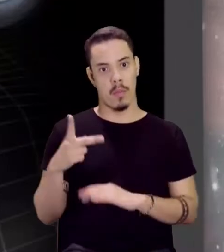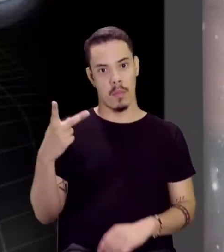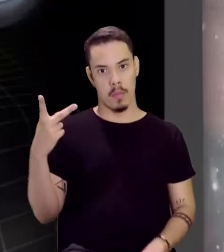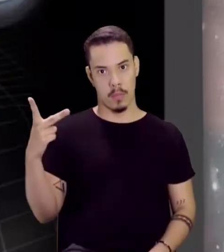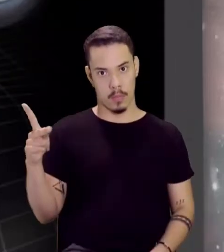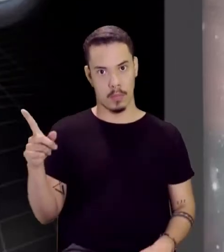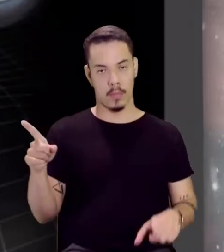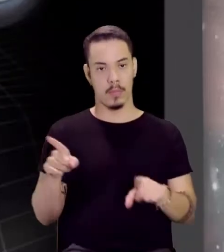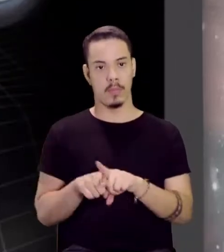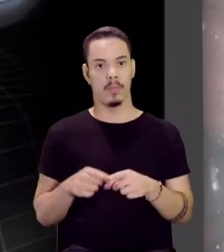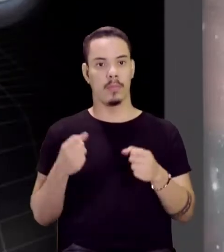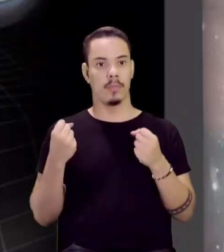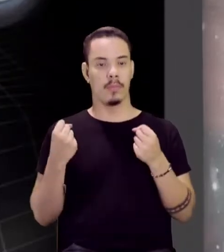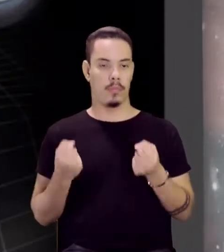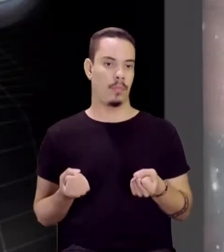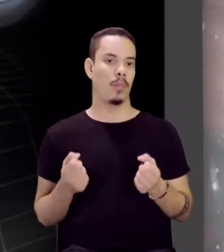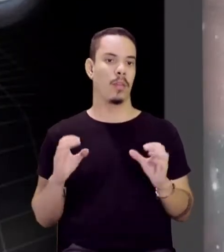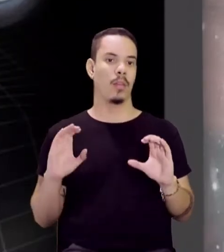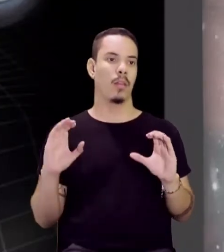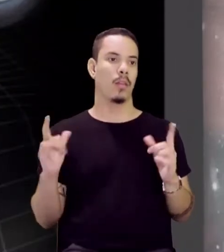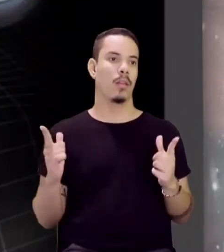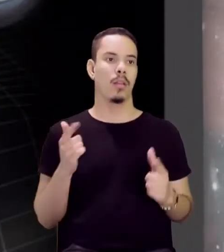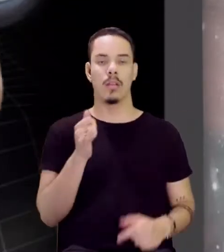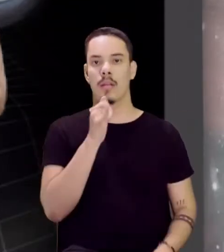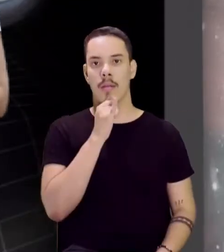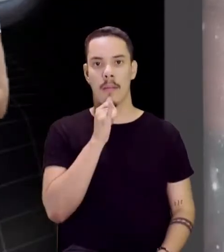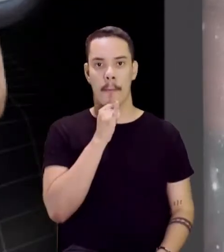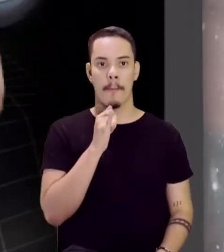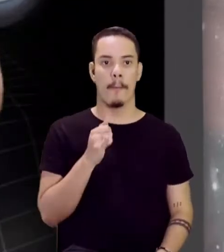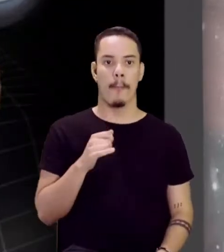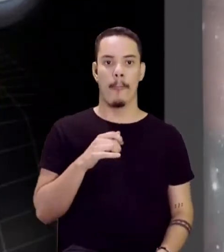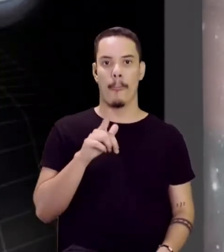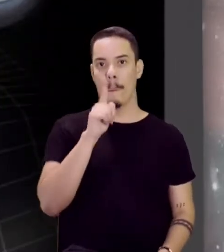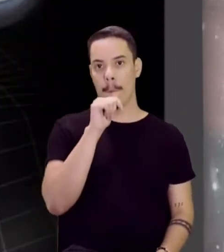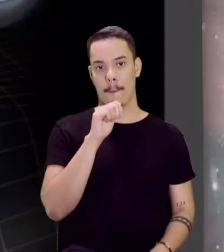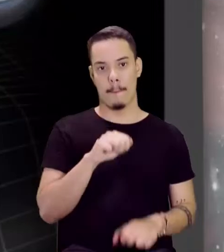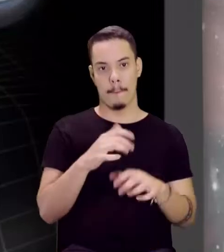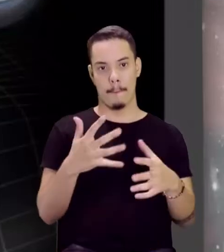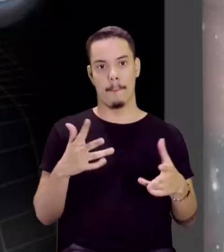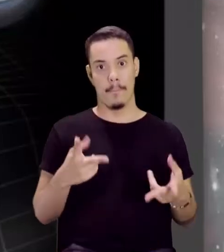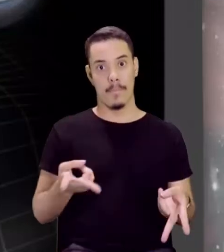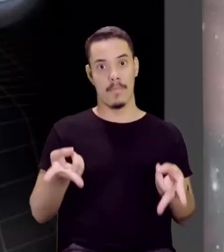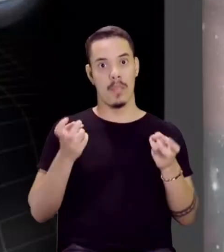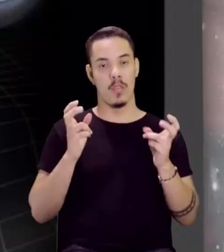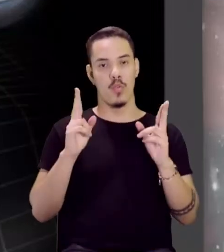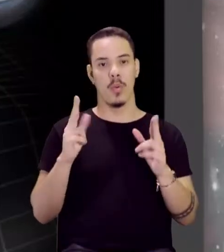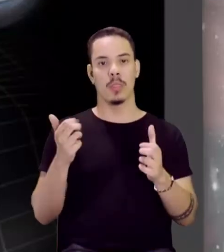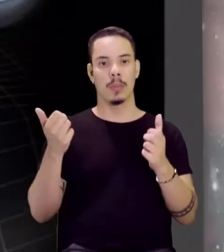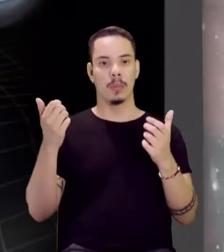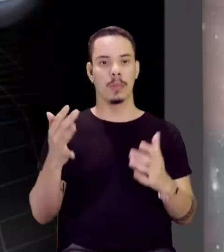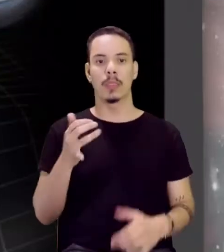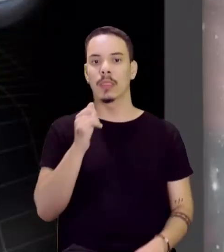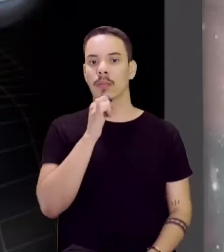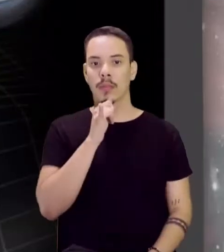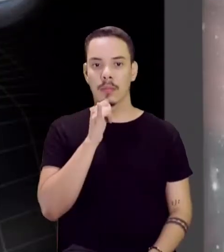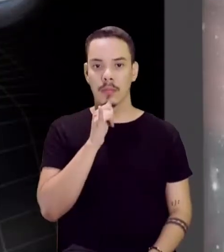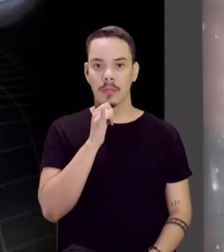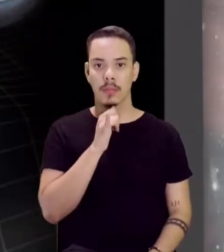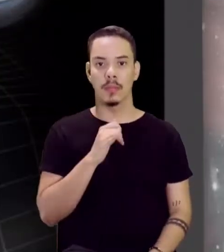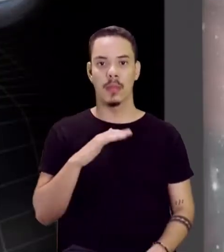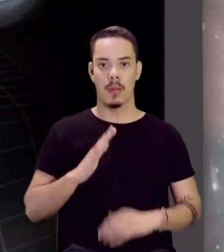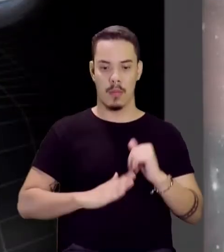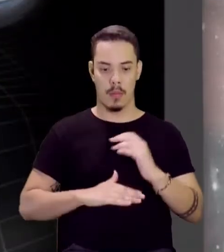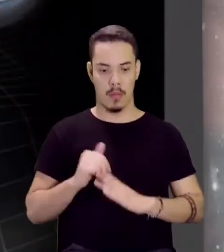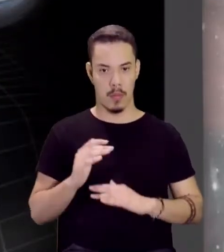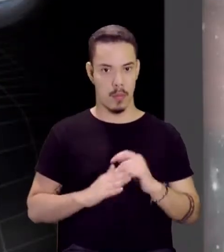líquido deslocado. Claro que no mar, por exemplo, tem como você perceber, igual percebeu quando você falou do exemplo de colocar a mão com roupa.